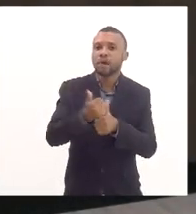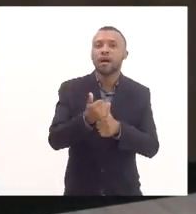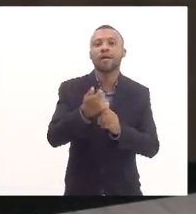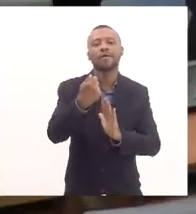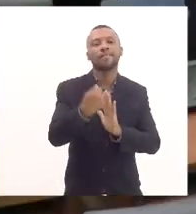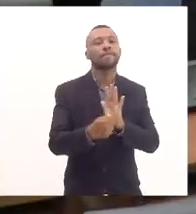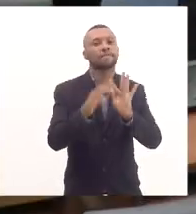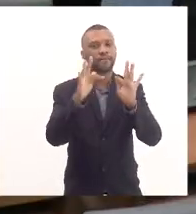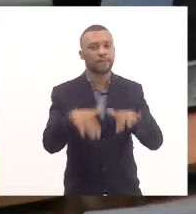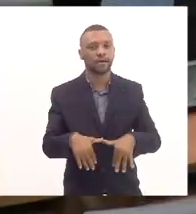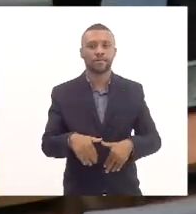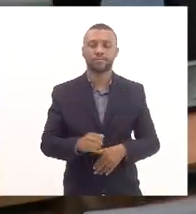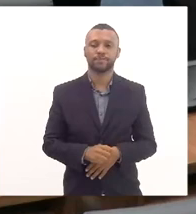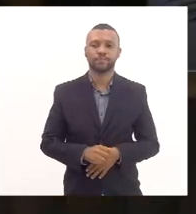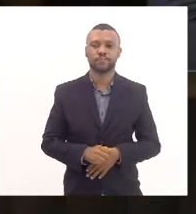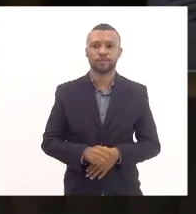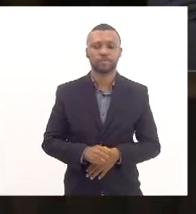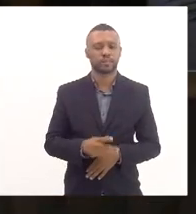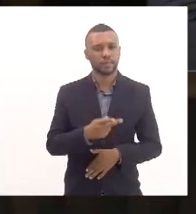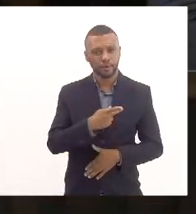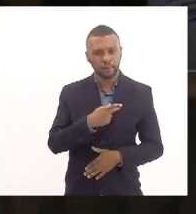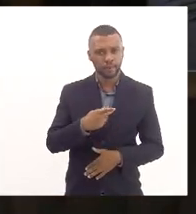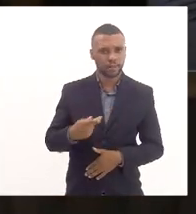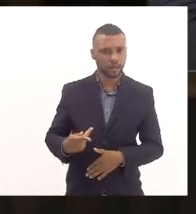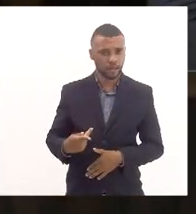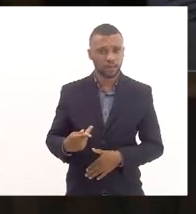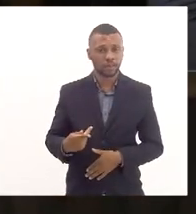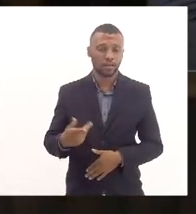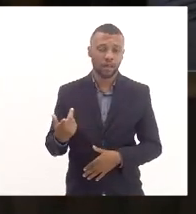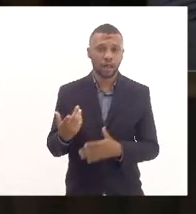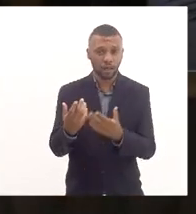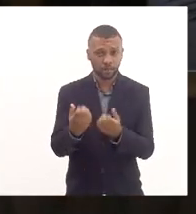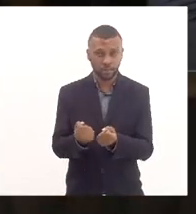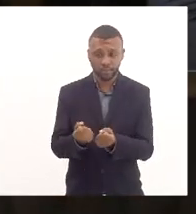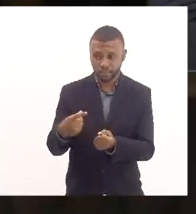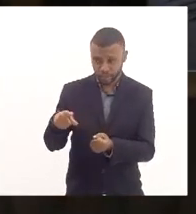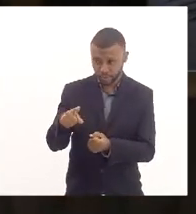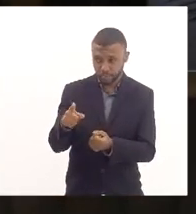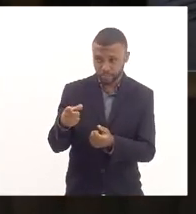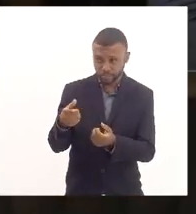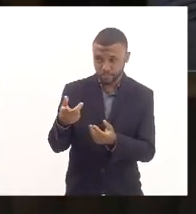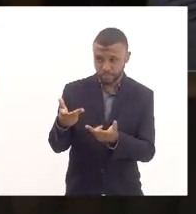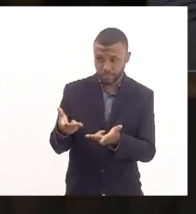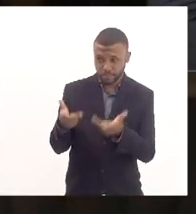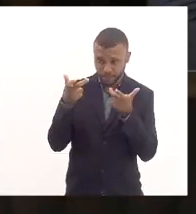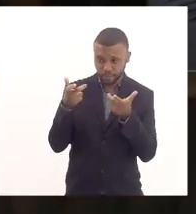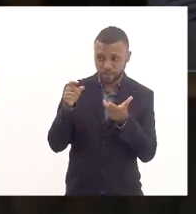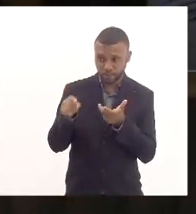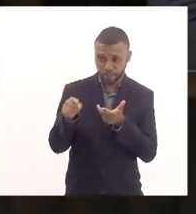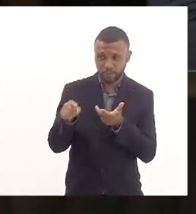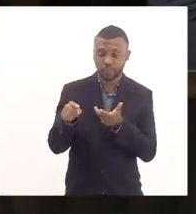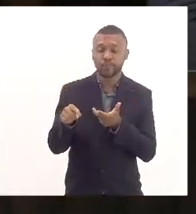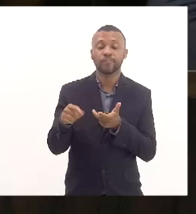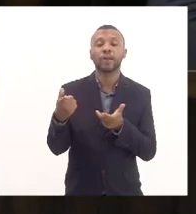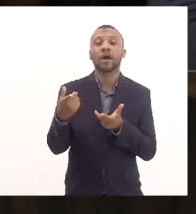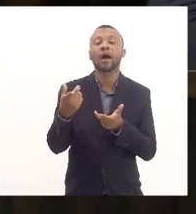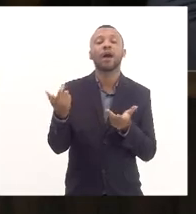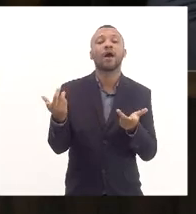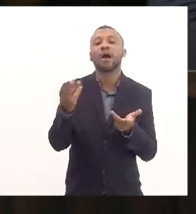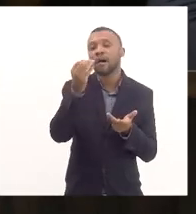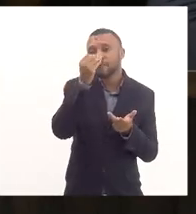redação que a presidência é fiel viu o deputado Andreas já foi rejeitado